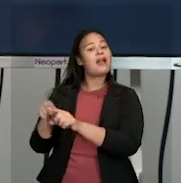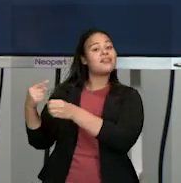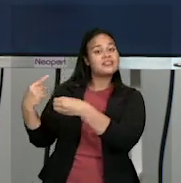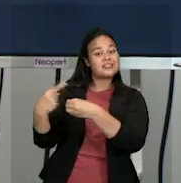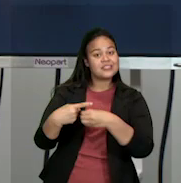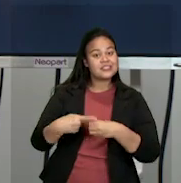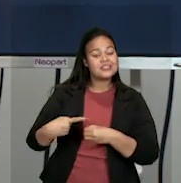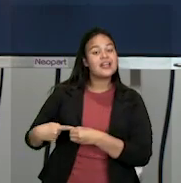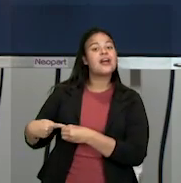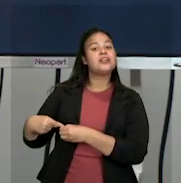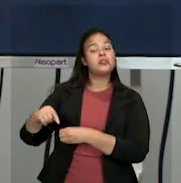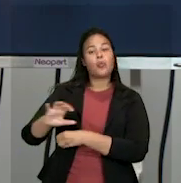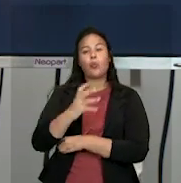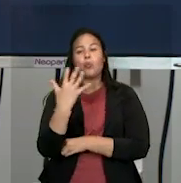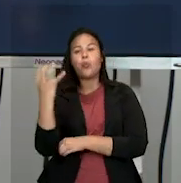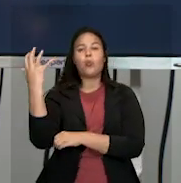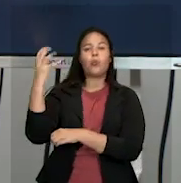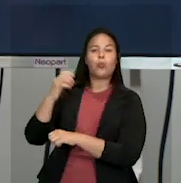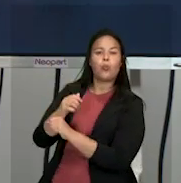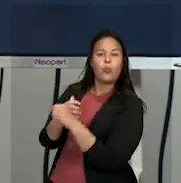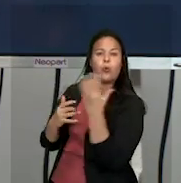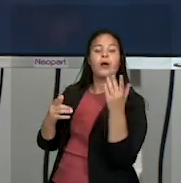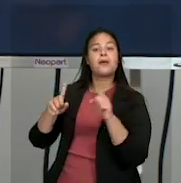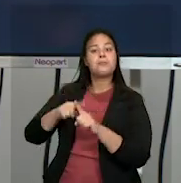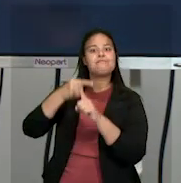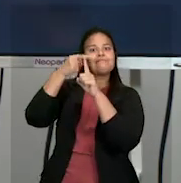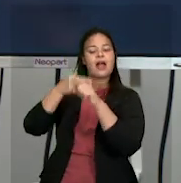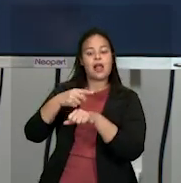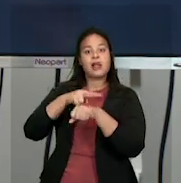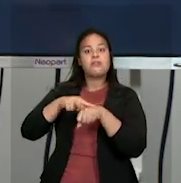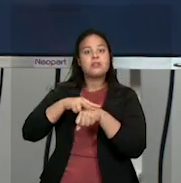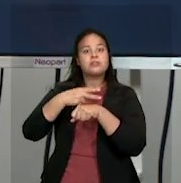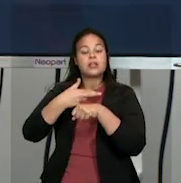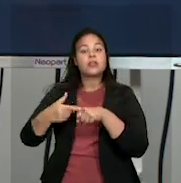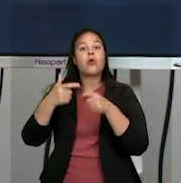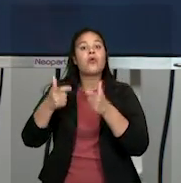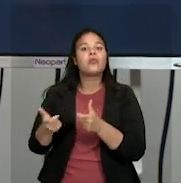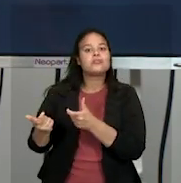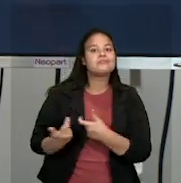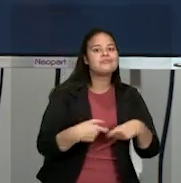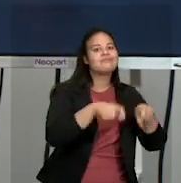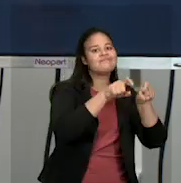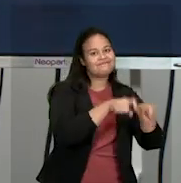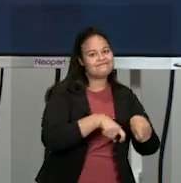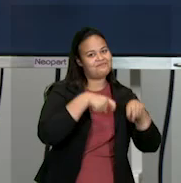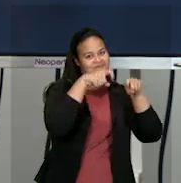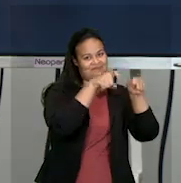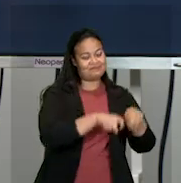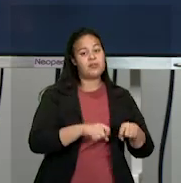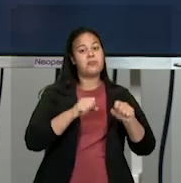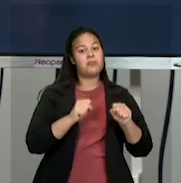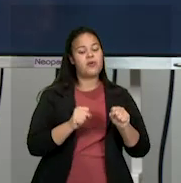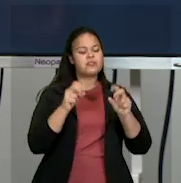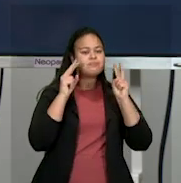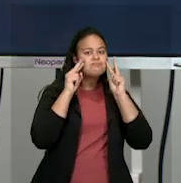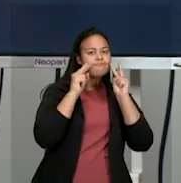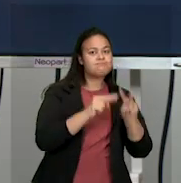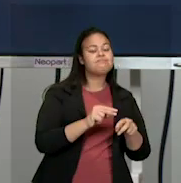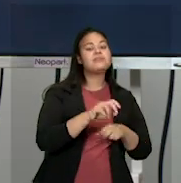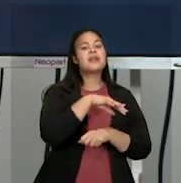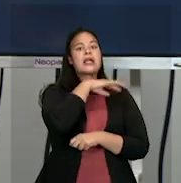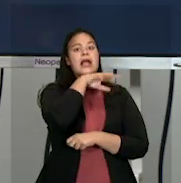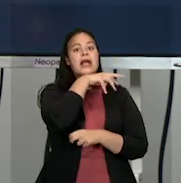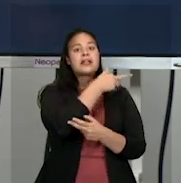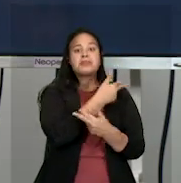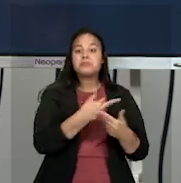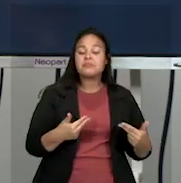muito arborizadas, mas você vê mais vegetação no meio rural. Você pode ver a presença de mais